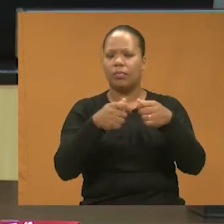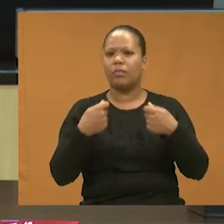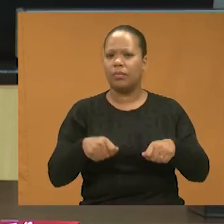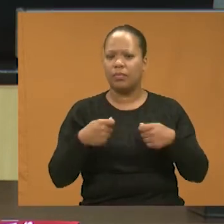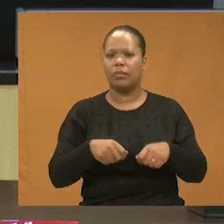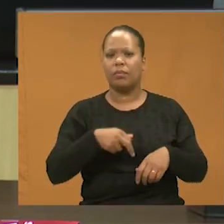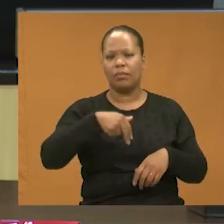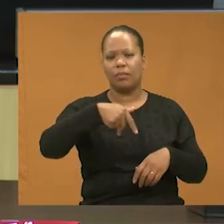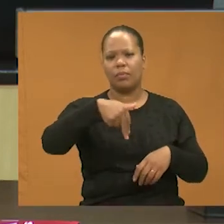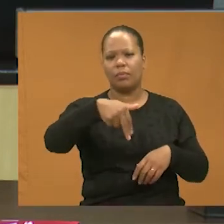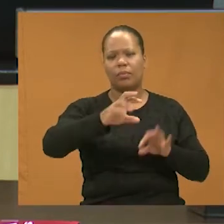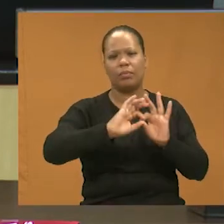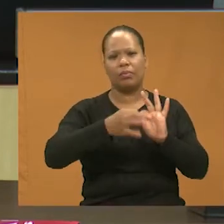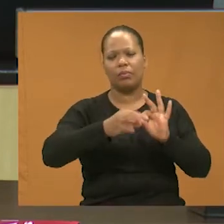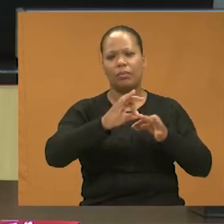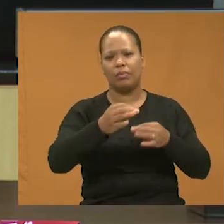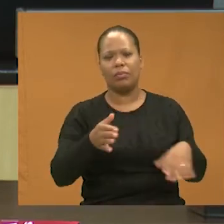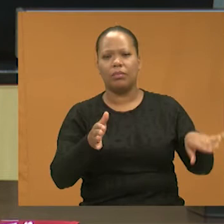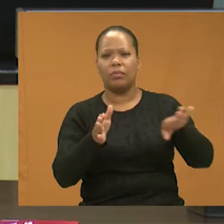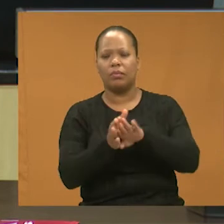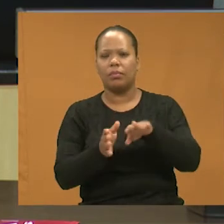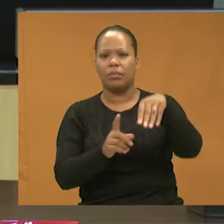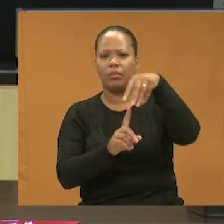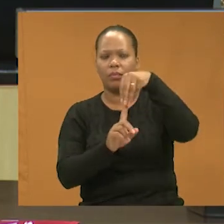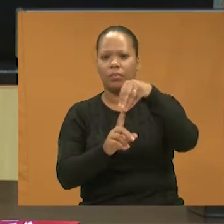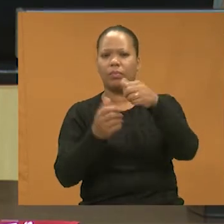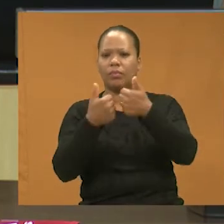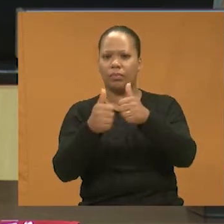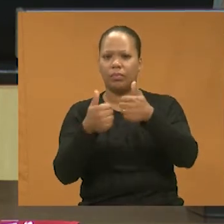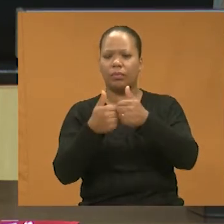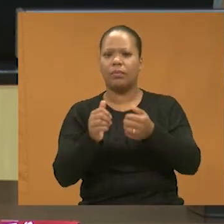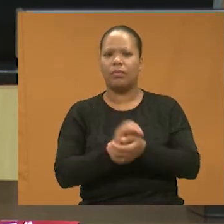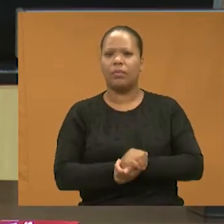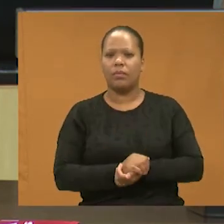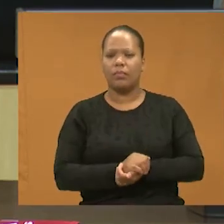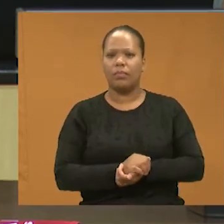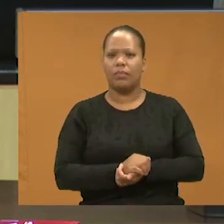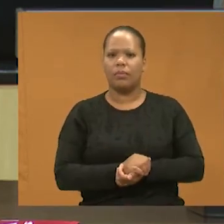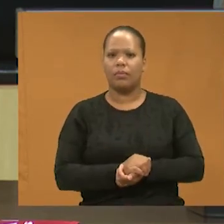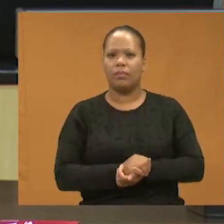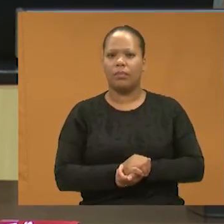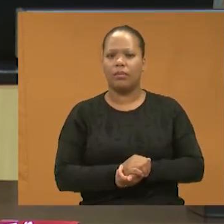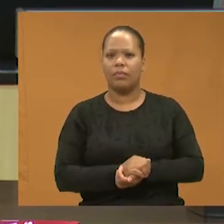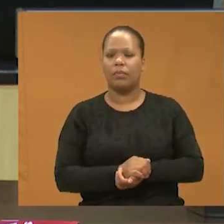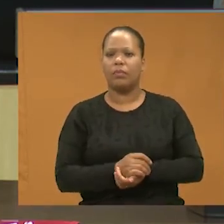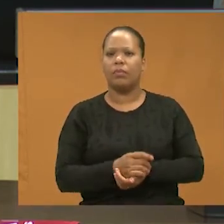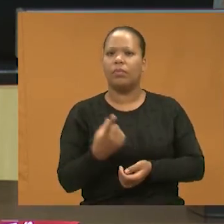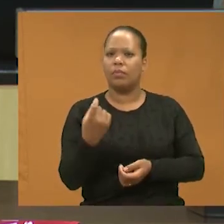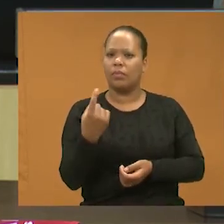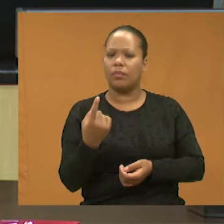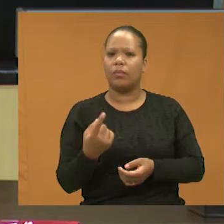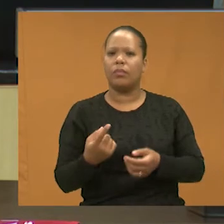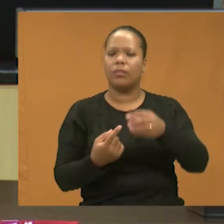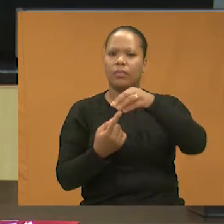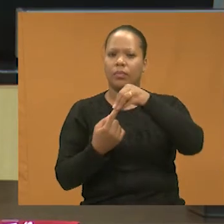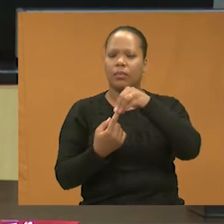necessitam caminhar longas distâncias para conseguirem acesso ao ônibus, uma vez que, atualmente, o único ponto que atende a